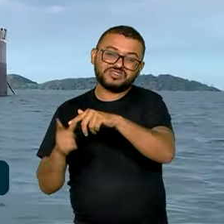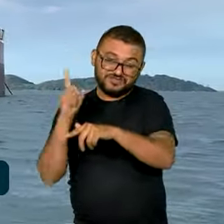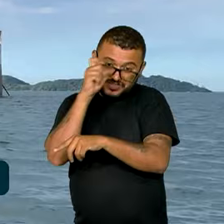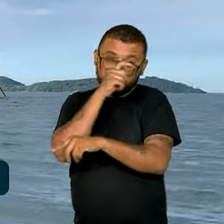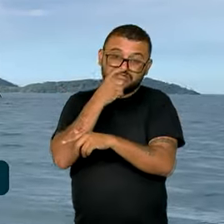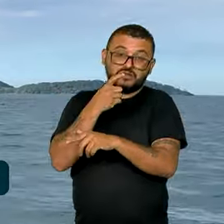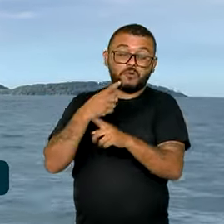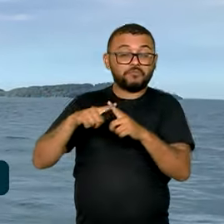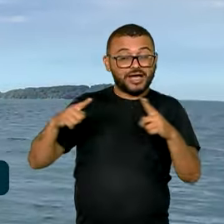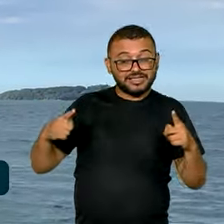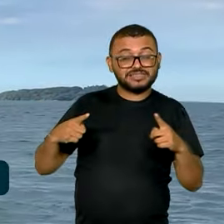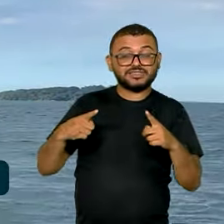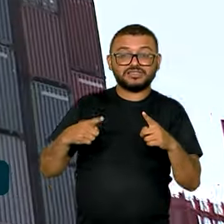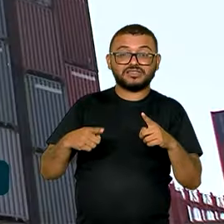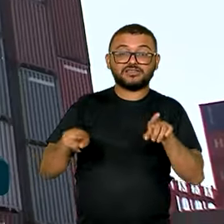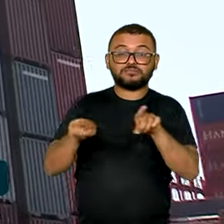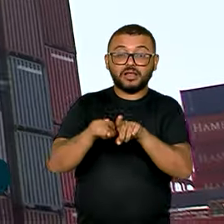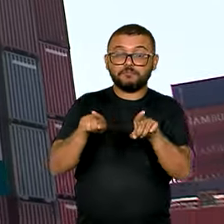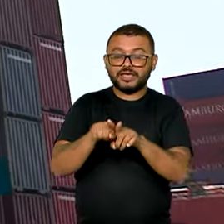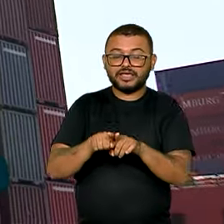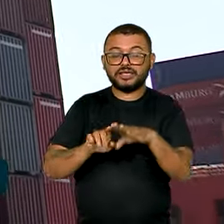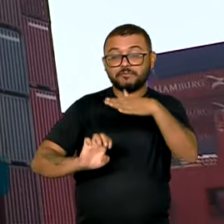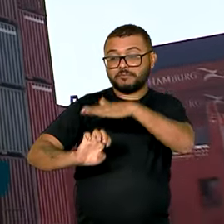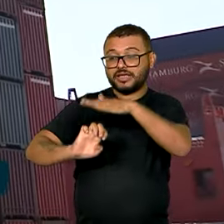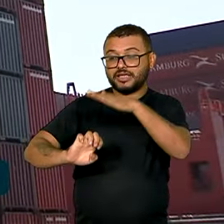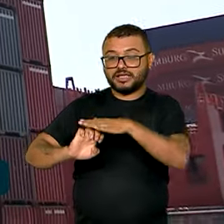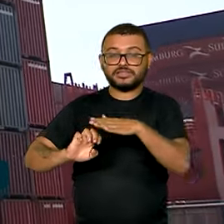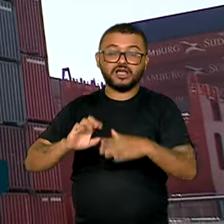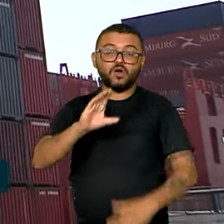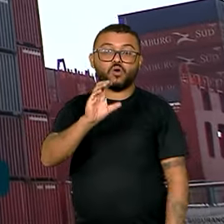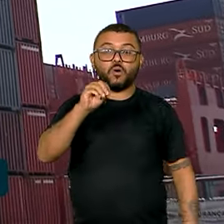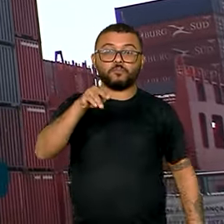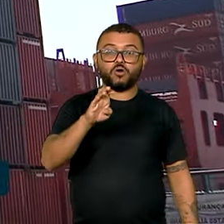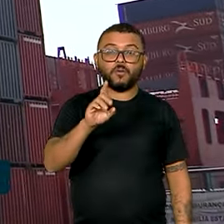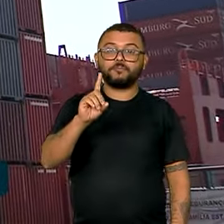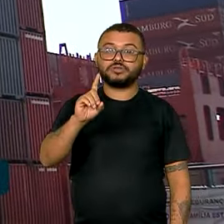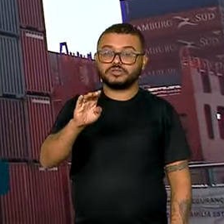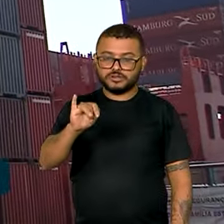e com commodities em queda, preço de commodities em queda. Acho que foi positivo.